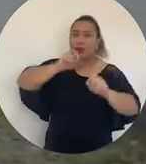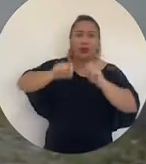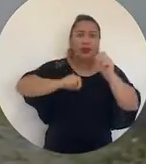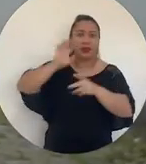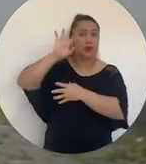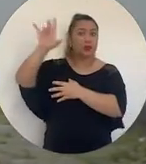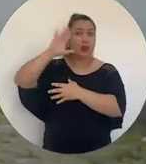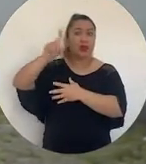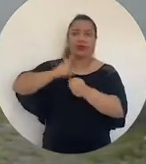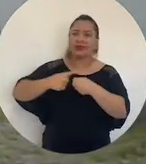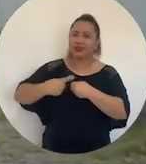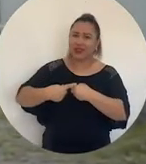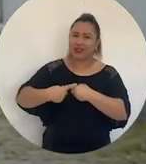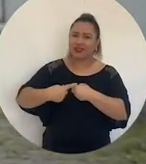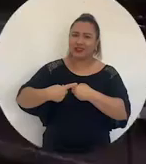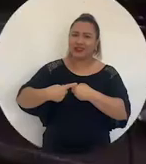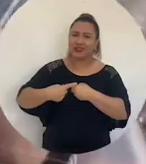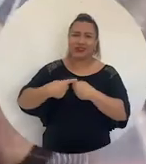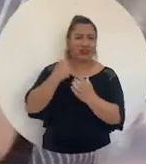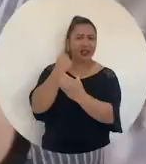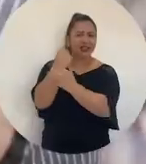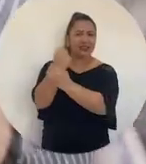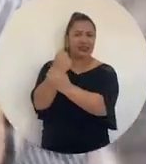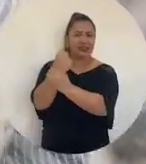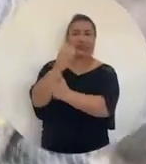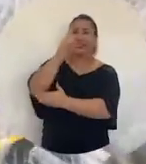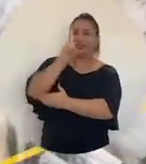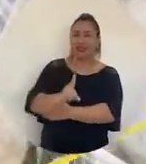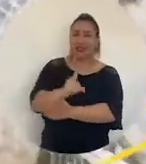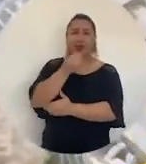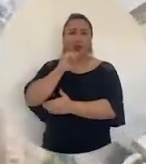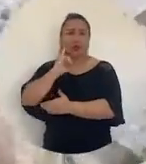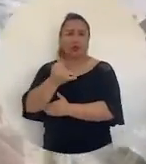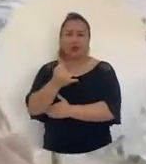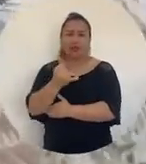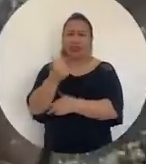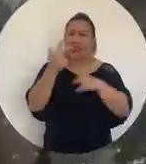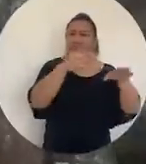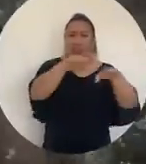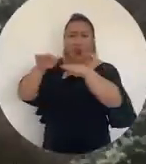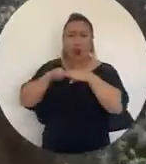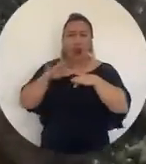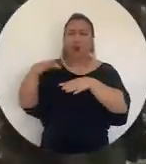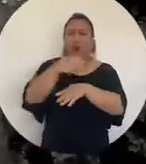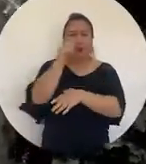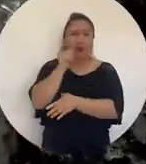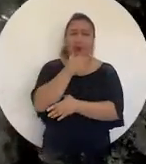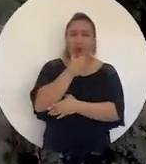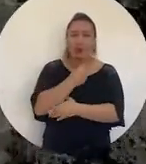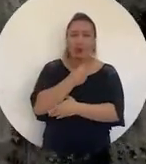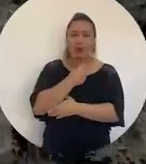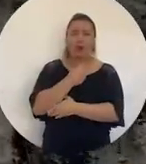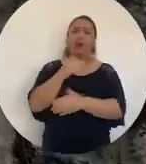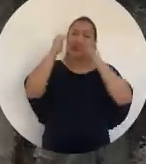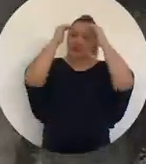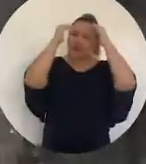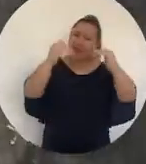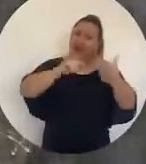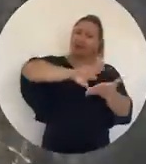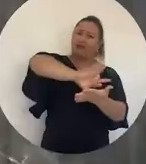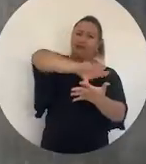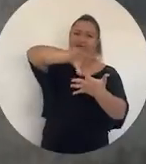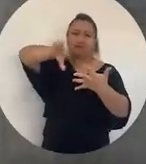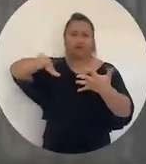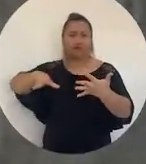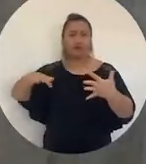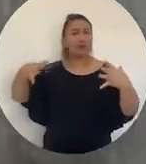Nós temos um sonho de uma cidade que garanta direitos e oportunidades iguais para todos e todas,